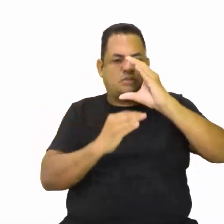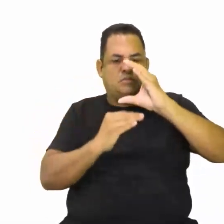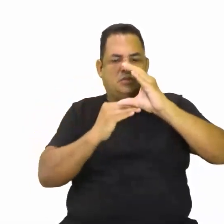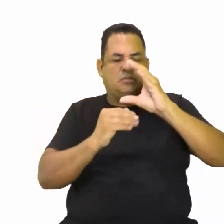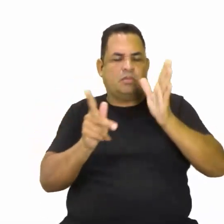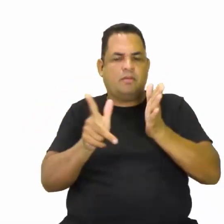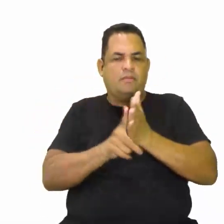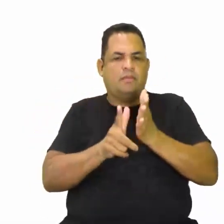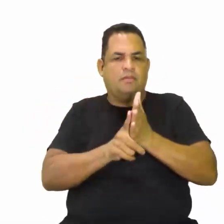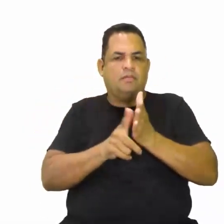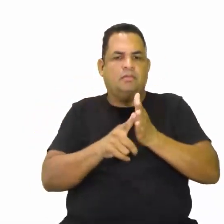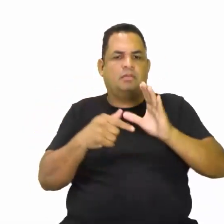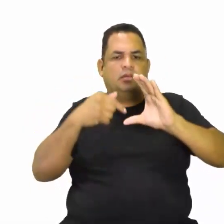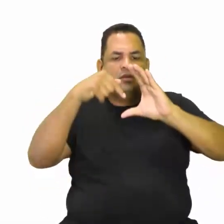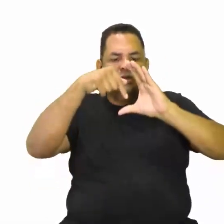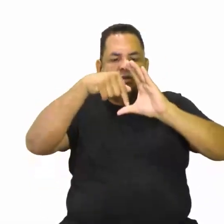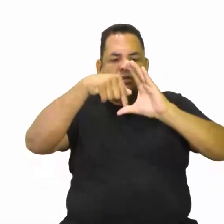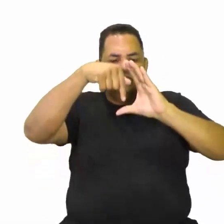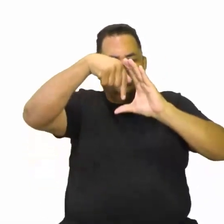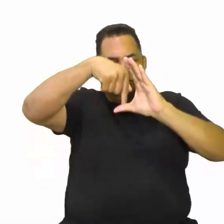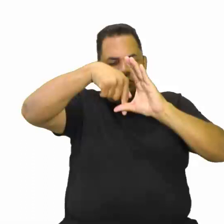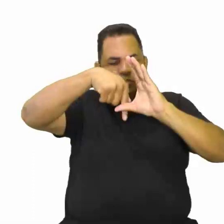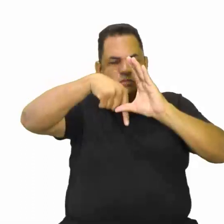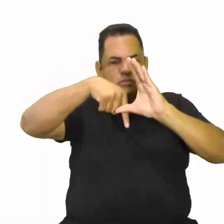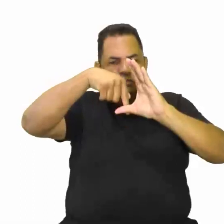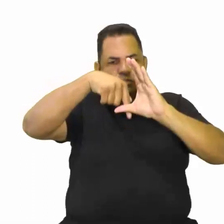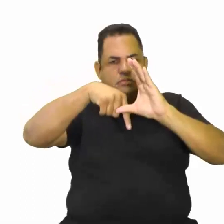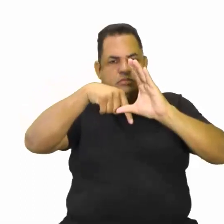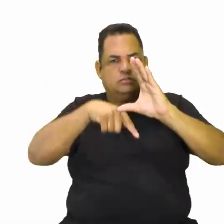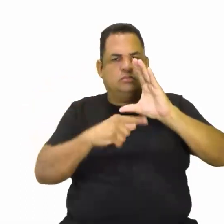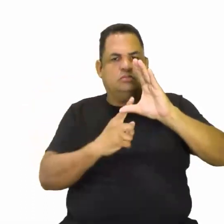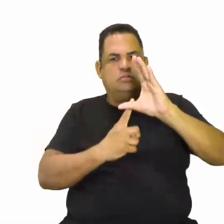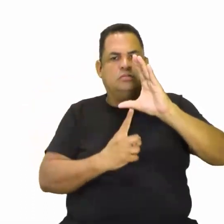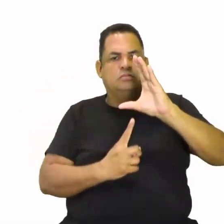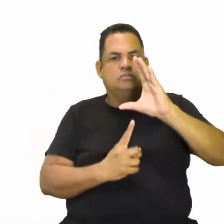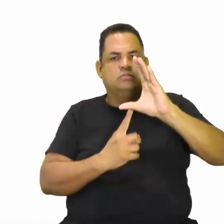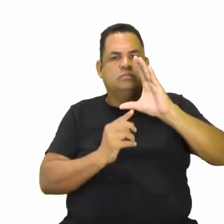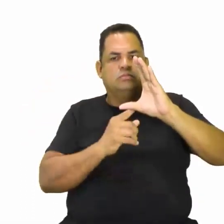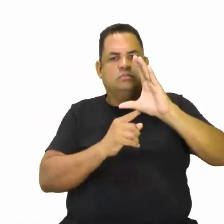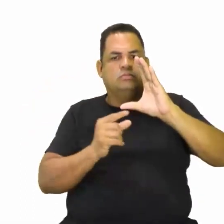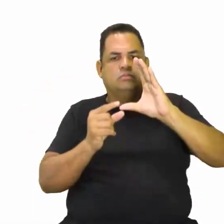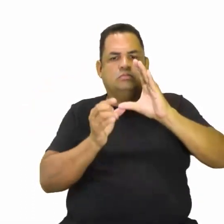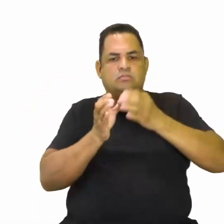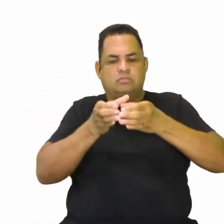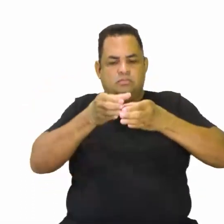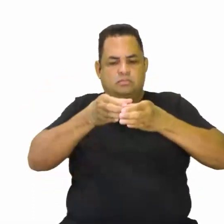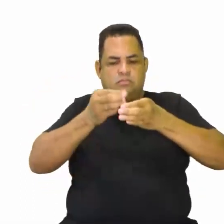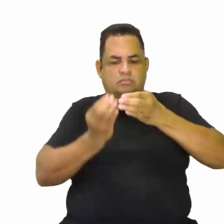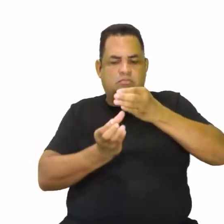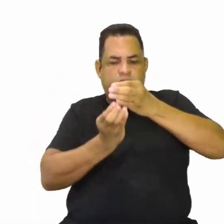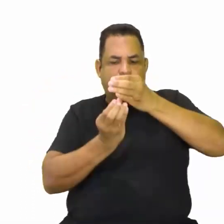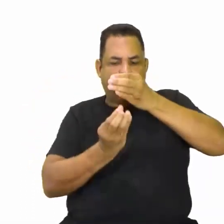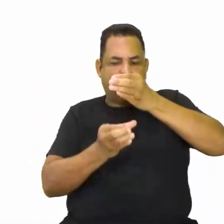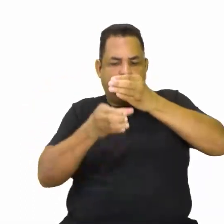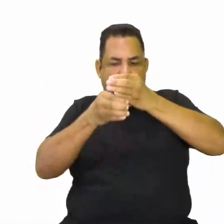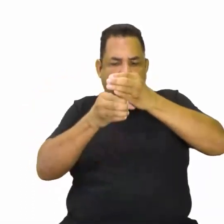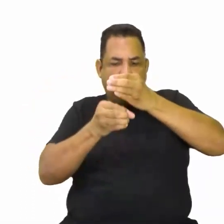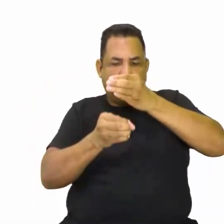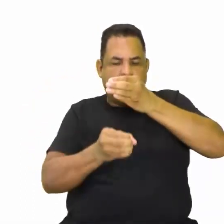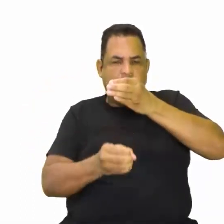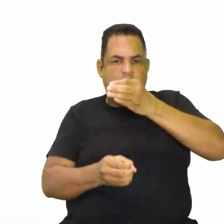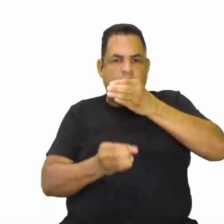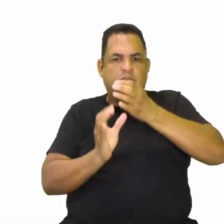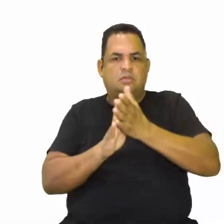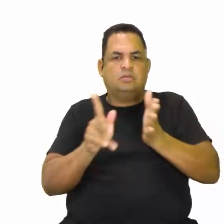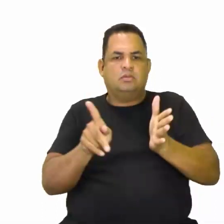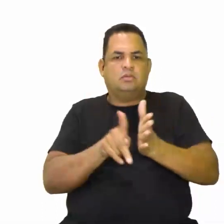filtro. O filtro aqui, ele é o funil de Buchner, que é exatamente